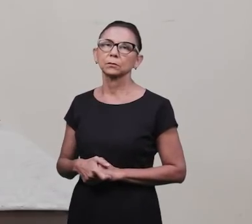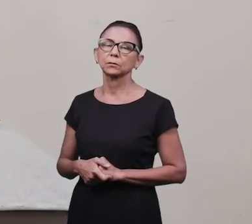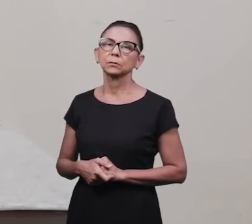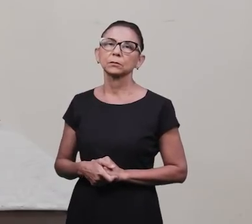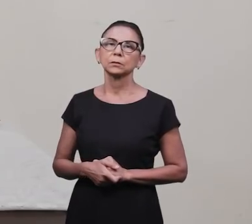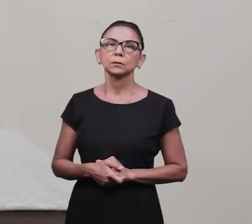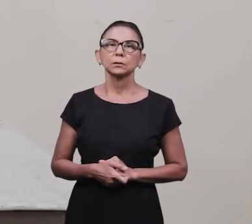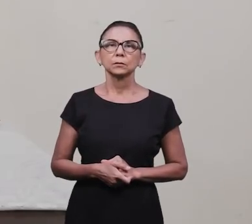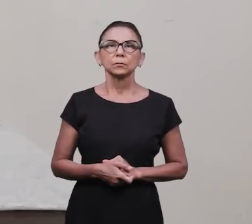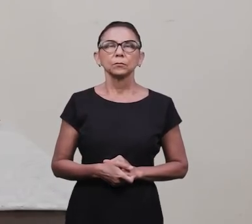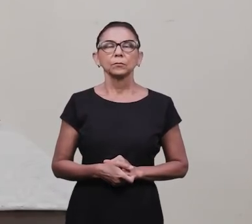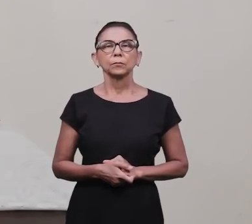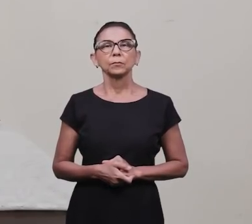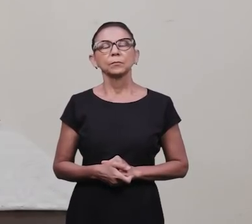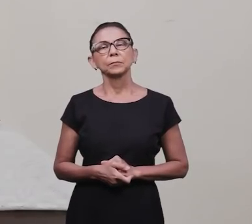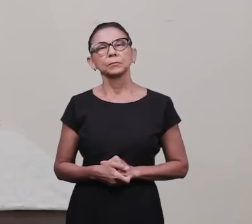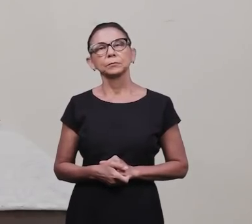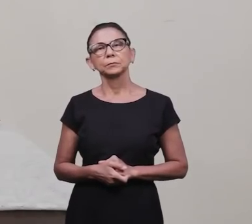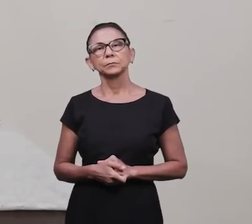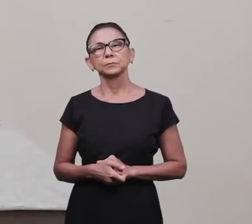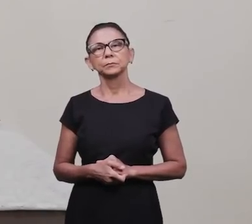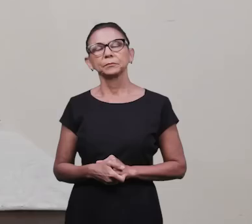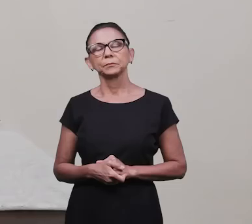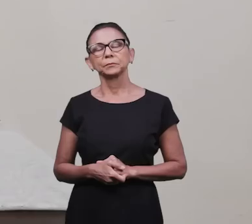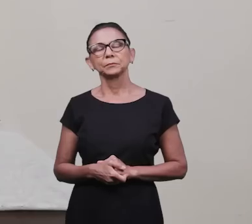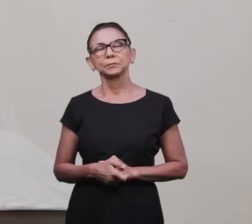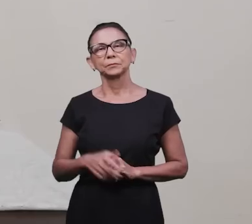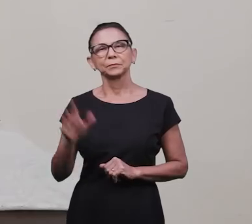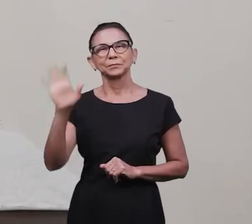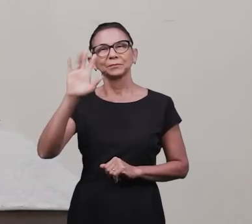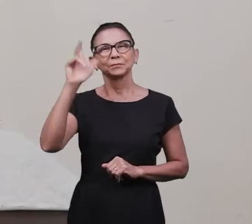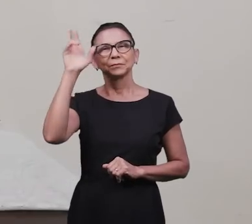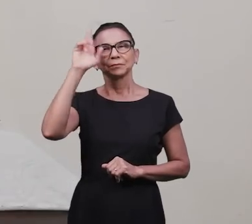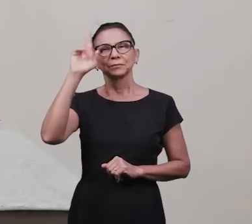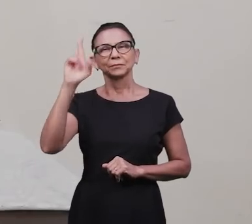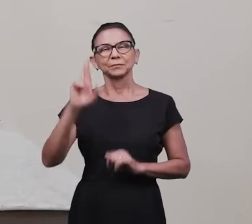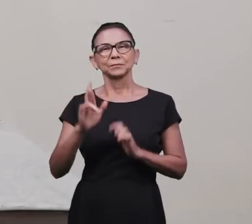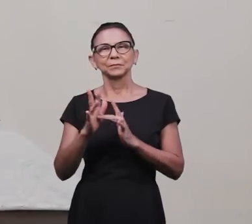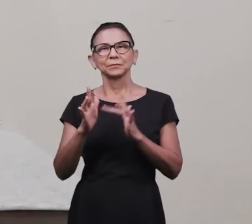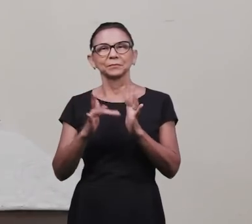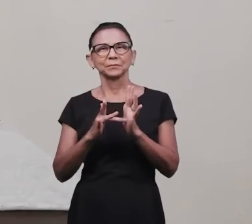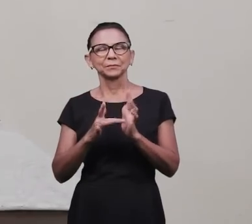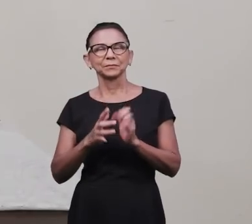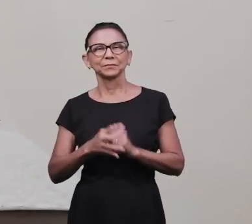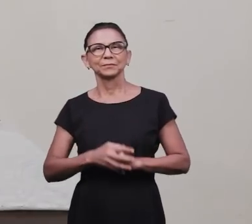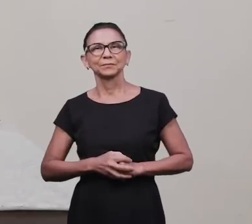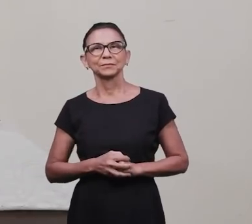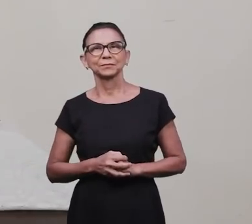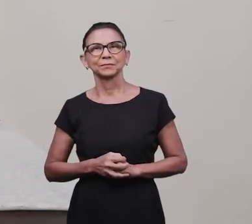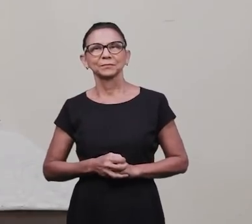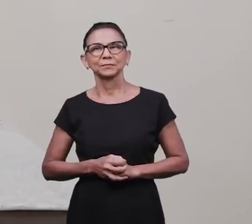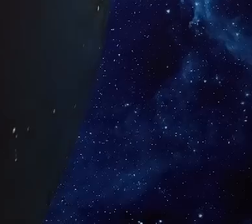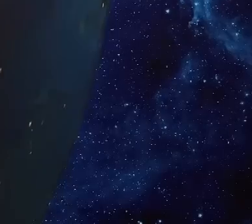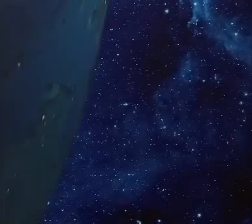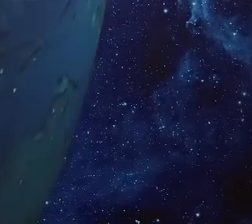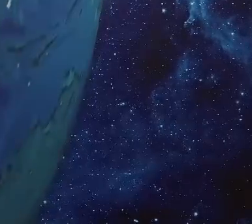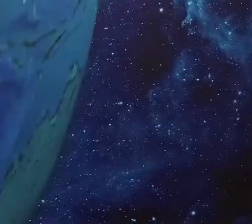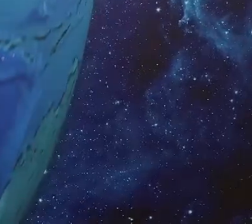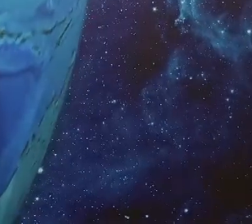também você estar se comunicando com a igreja. Nós assim nos despedimos de todos com a paz do Senhor Jesus.